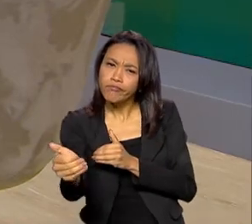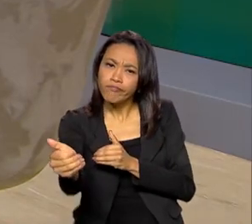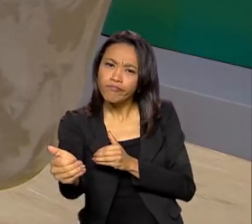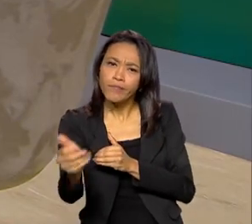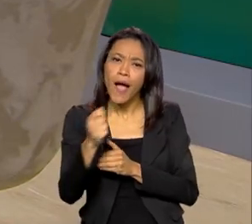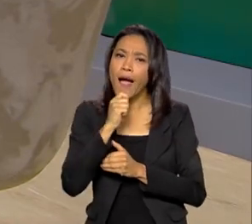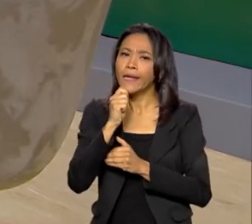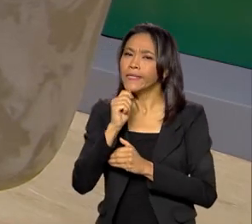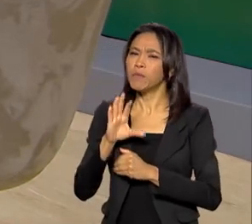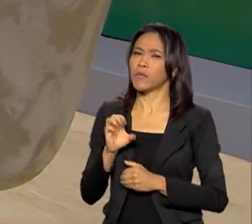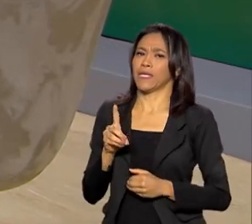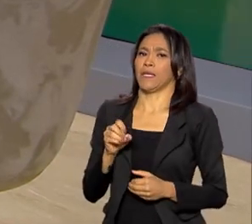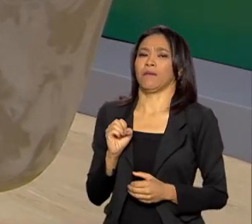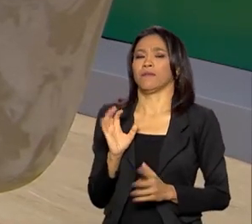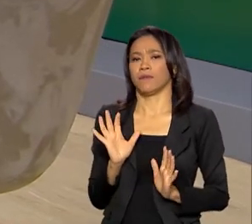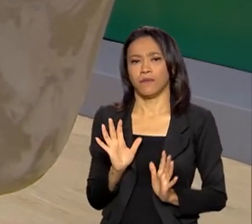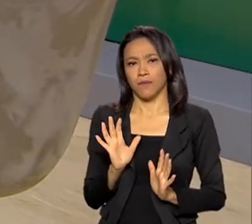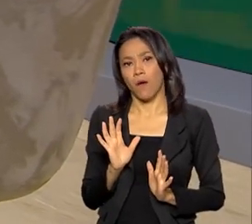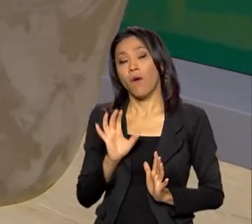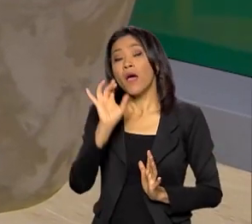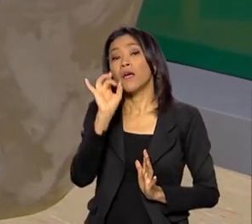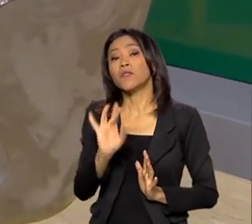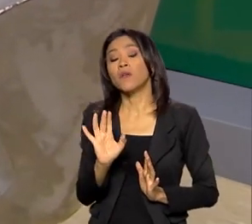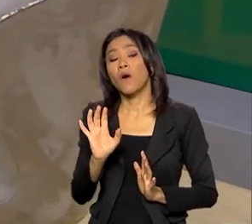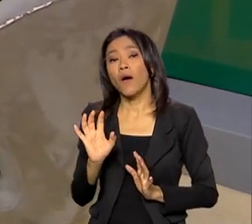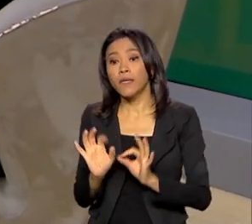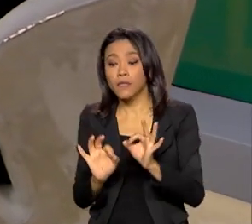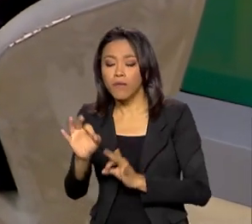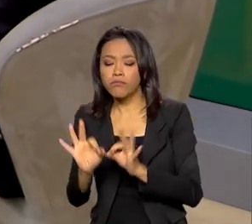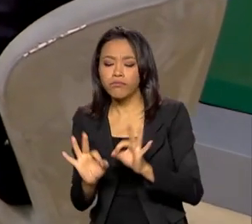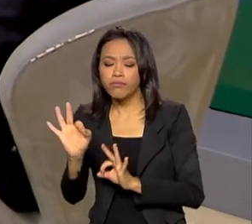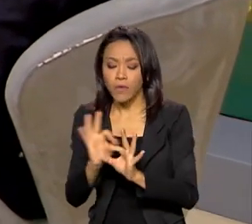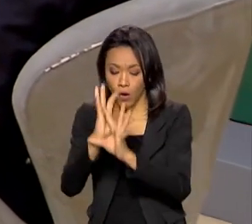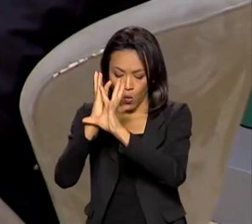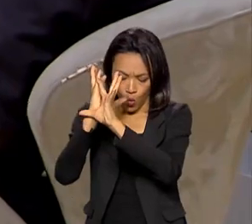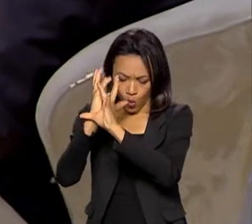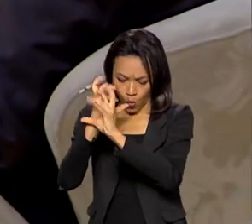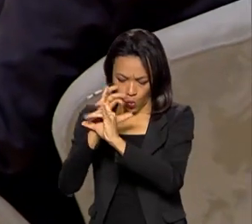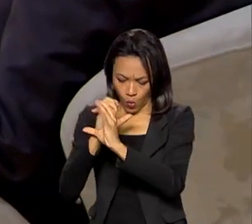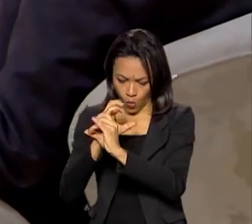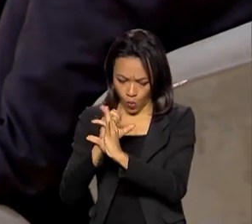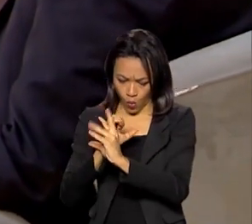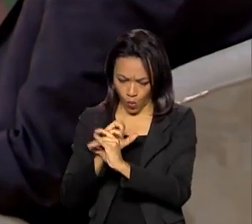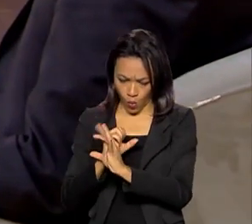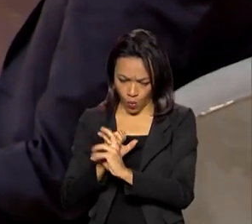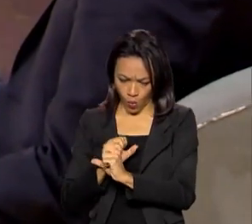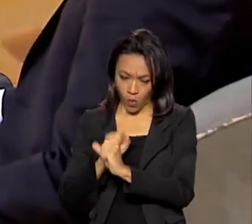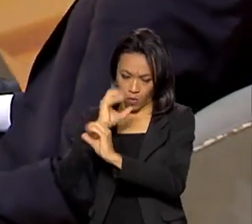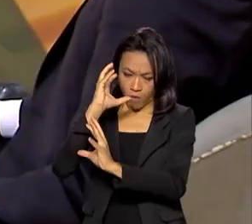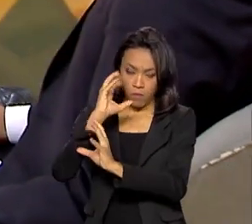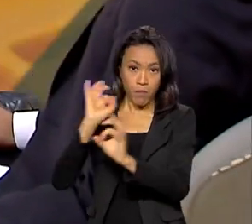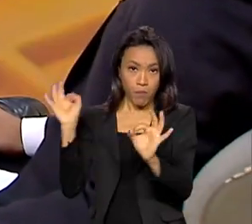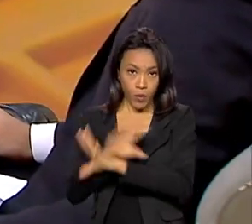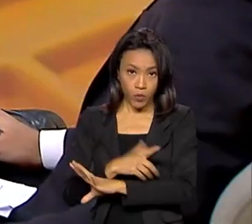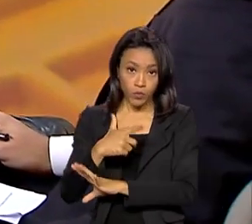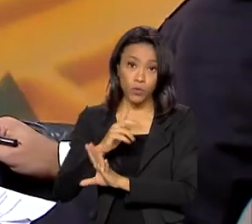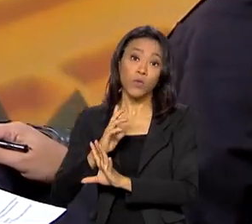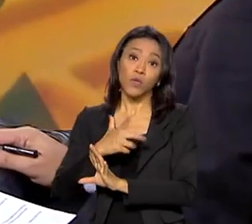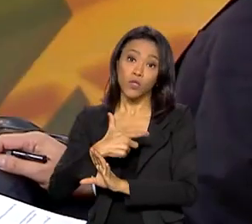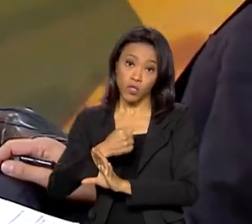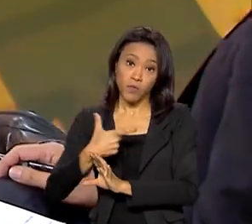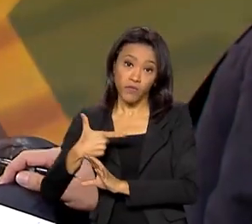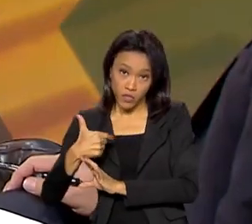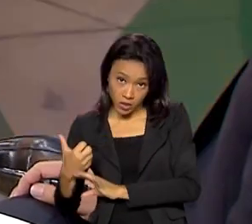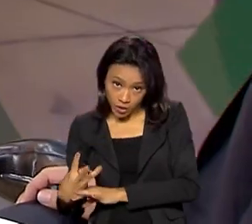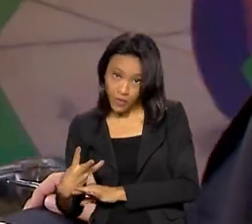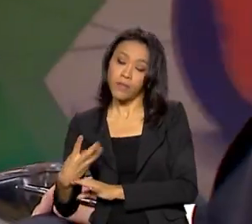Não, ainda é muito cedo. Essa projeção ela só configura mesmo depois de fechado o balanço no início de 2023. E para